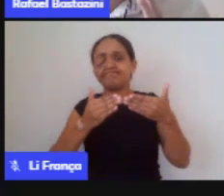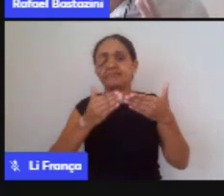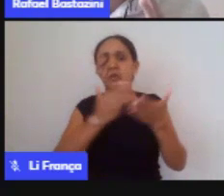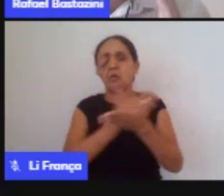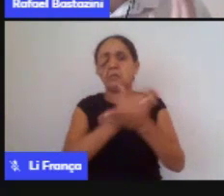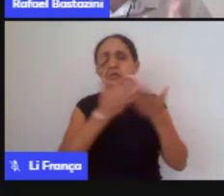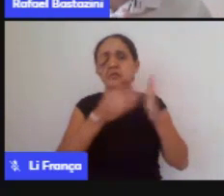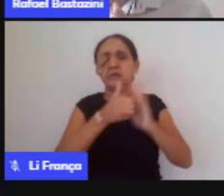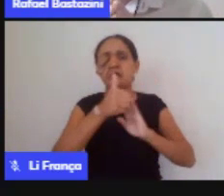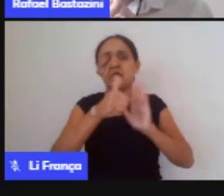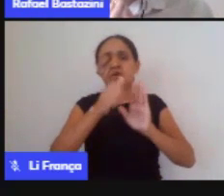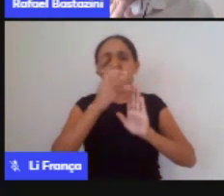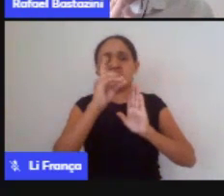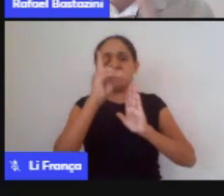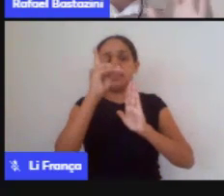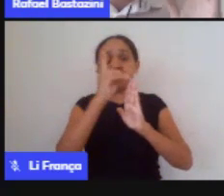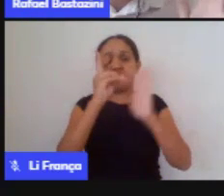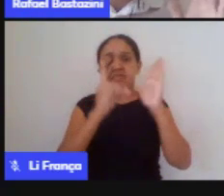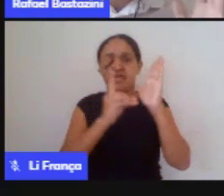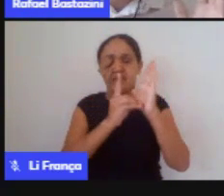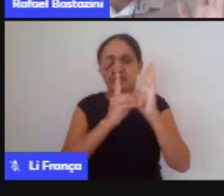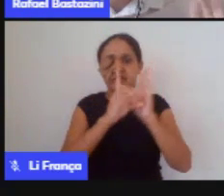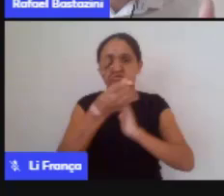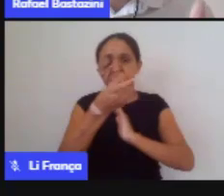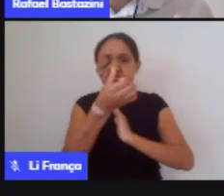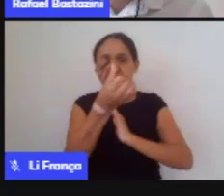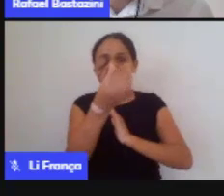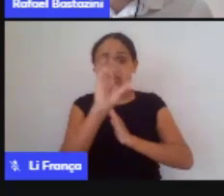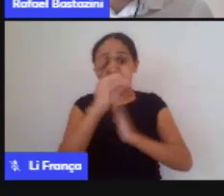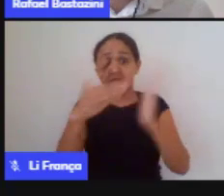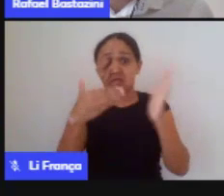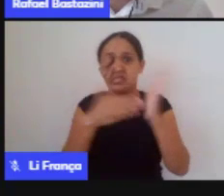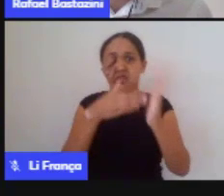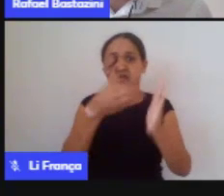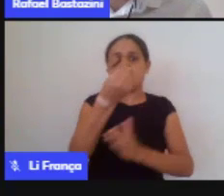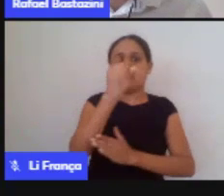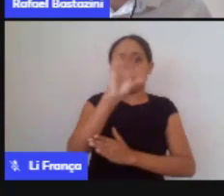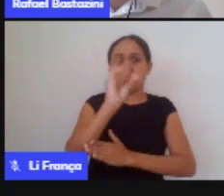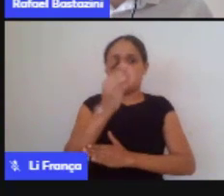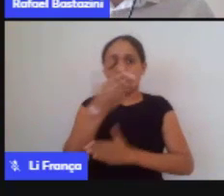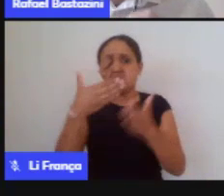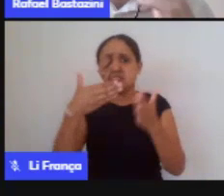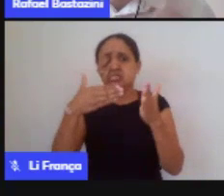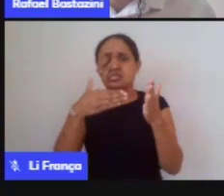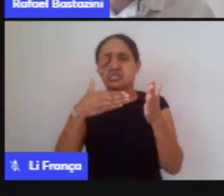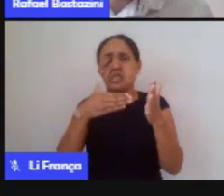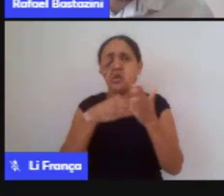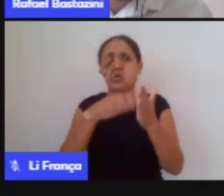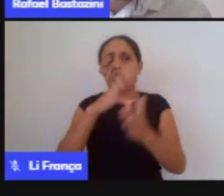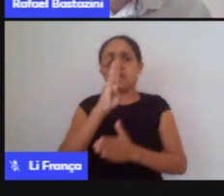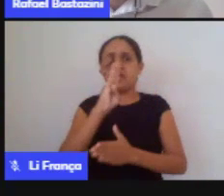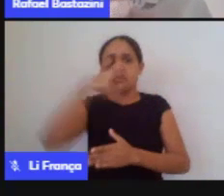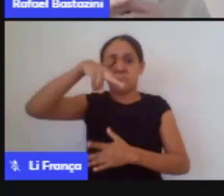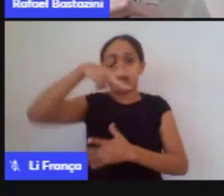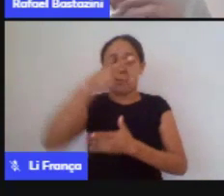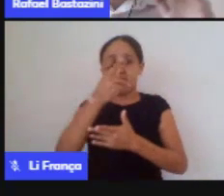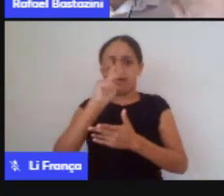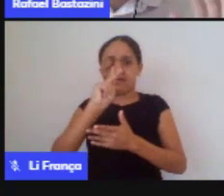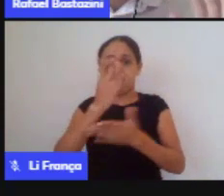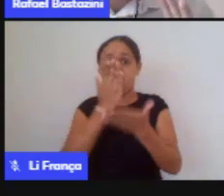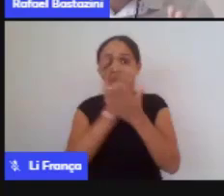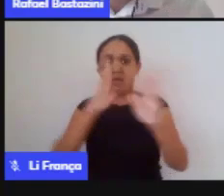de 60 até a década de 80, quando o BNH é extinto, foi a implantação